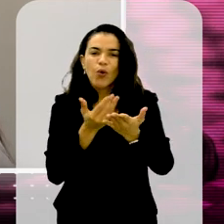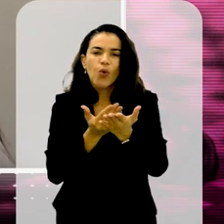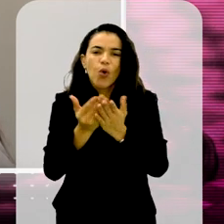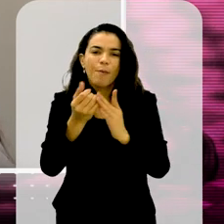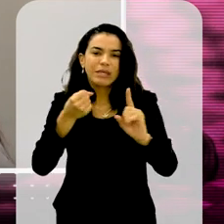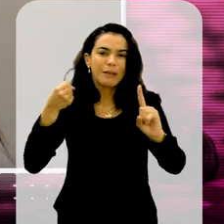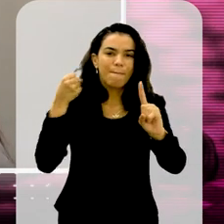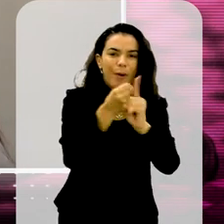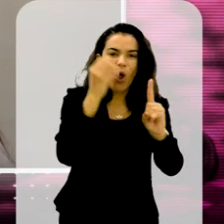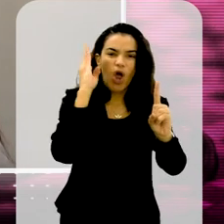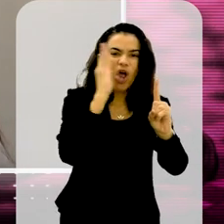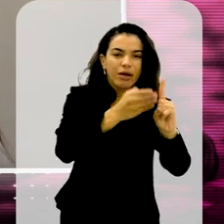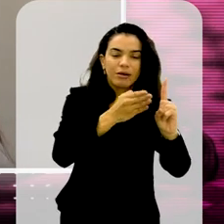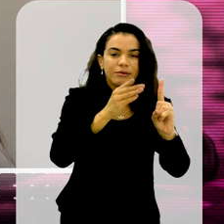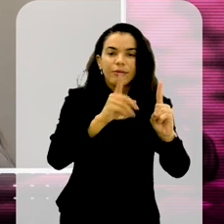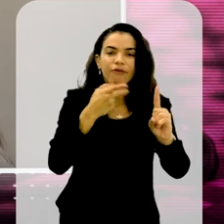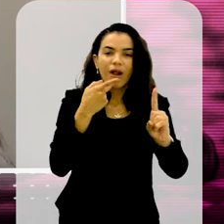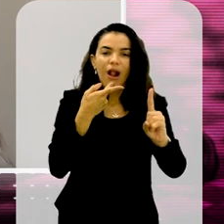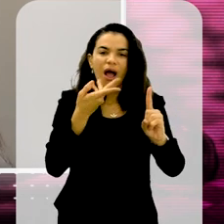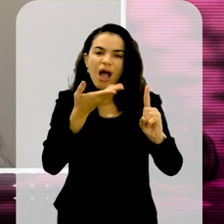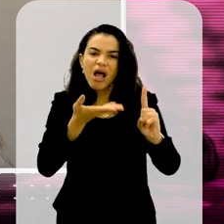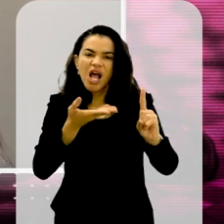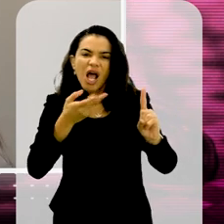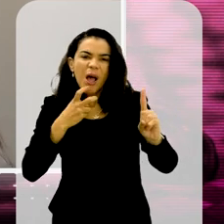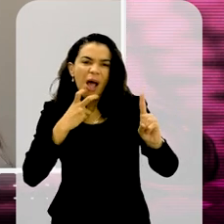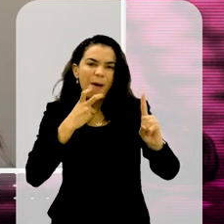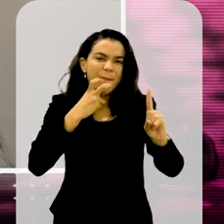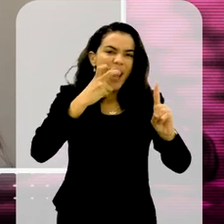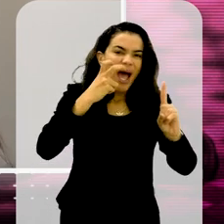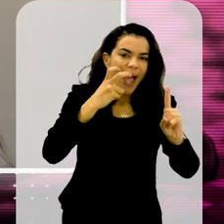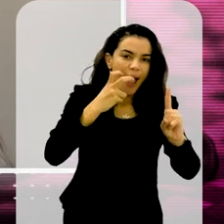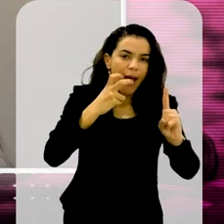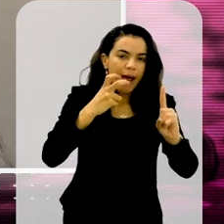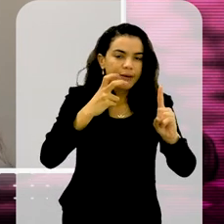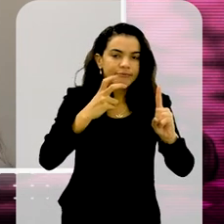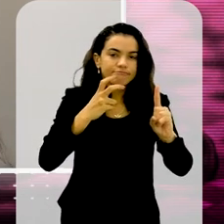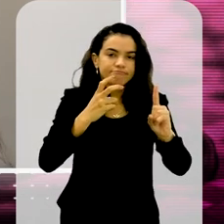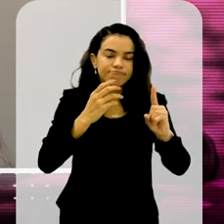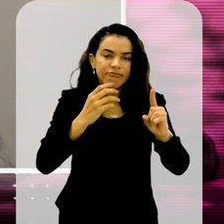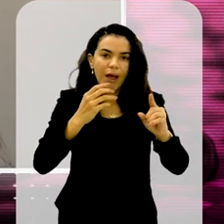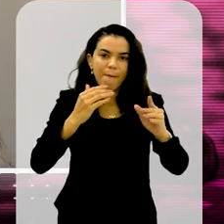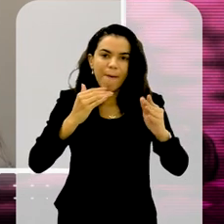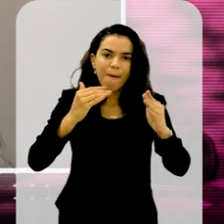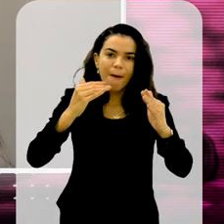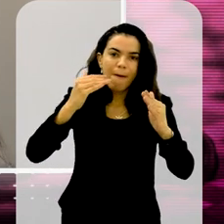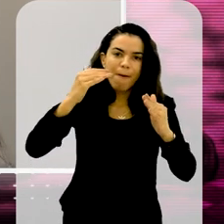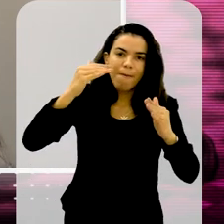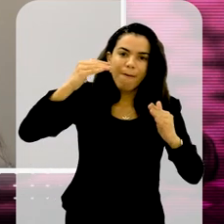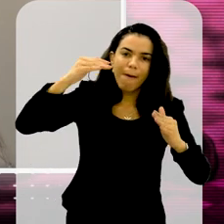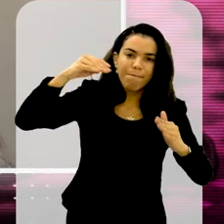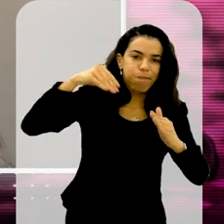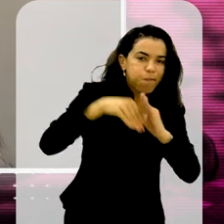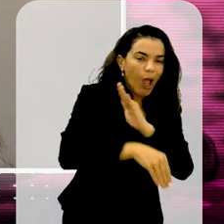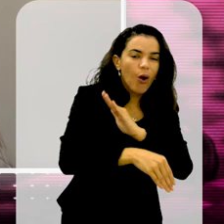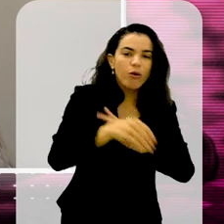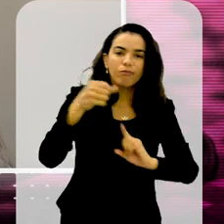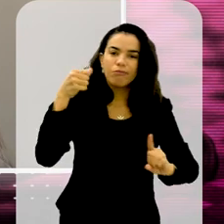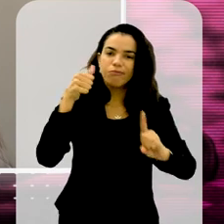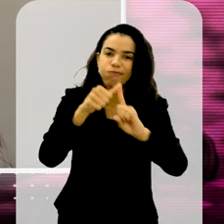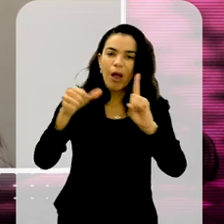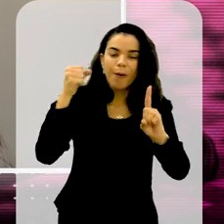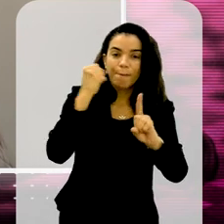um soco, começa com falar um pouco mais alto, então as coisas vão evoluindo. Para, infelizmente, o